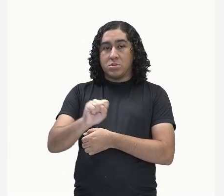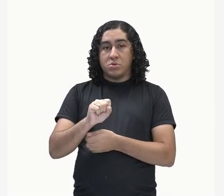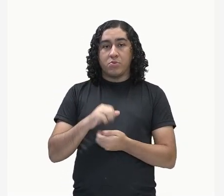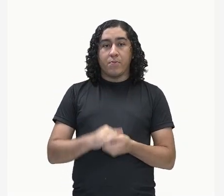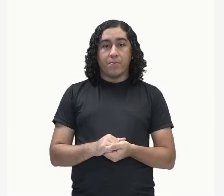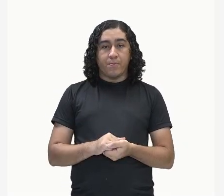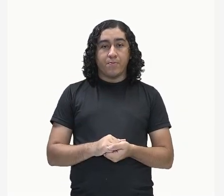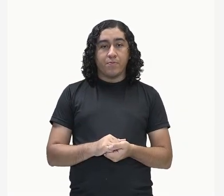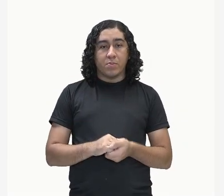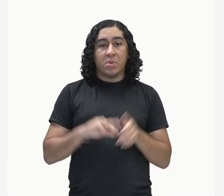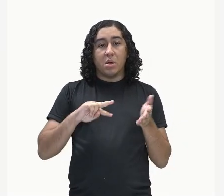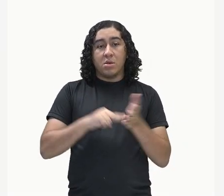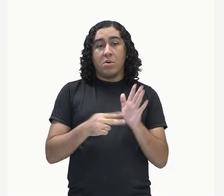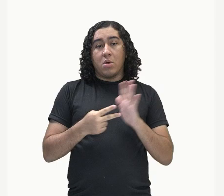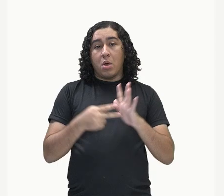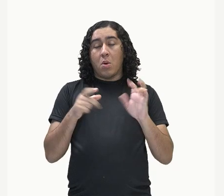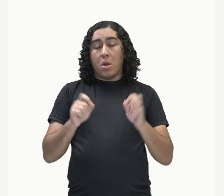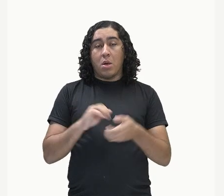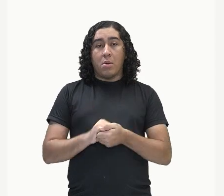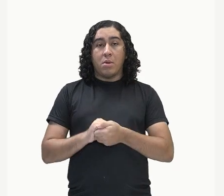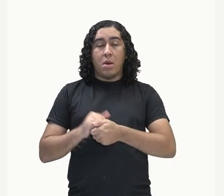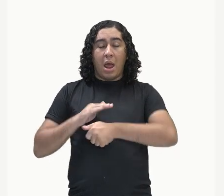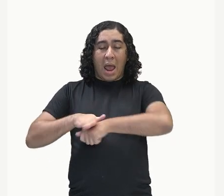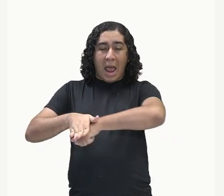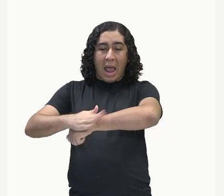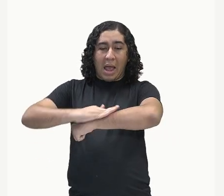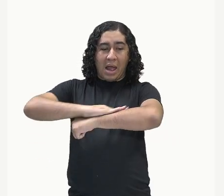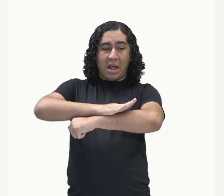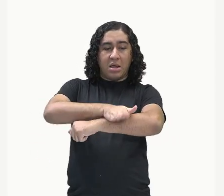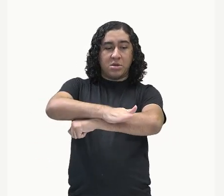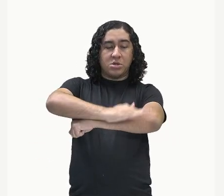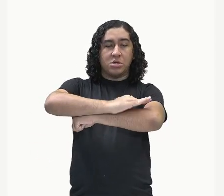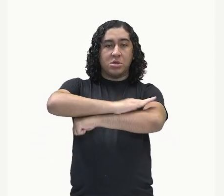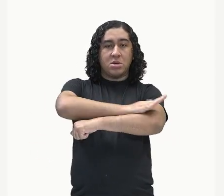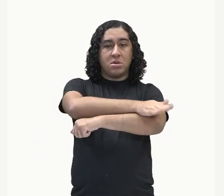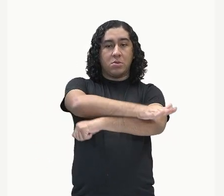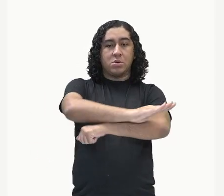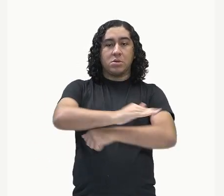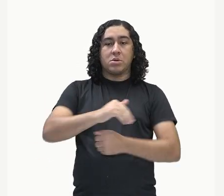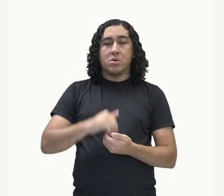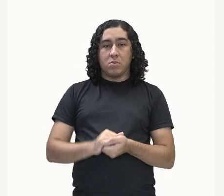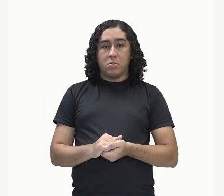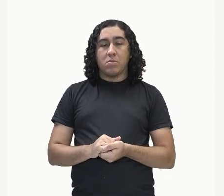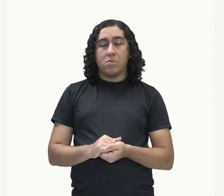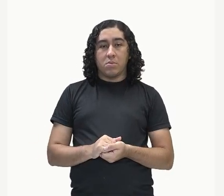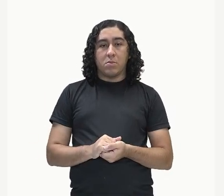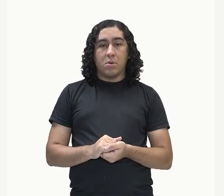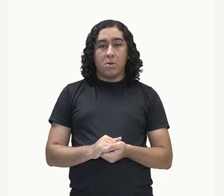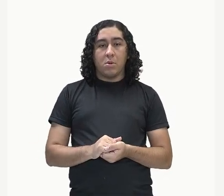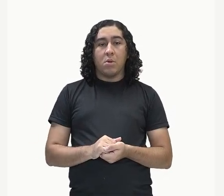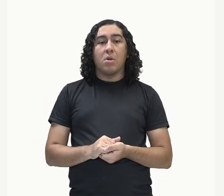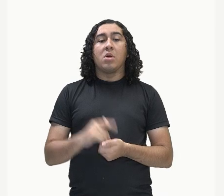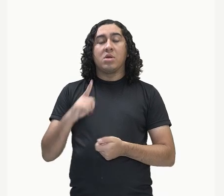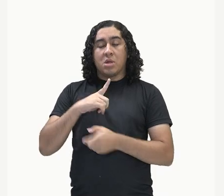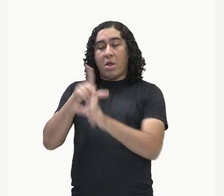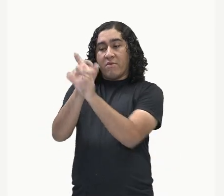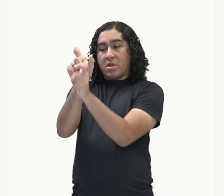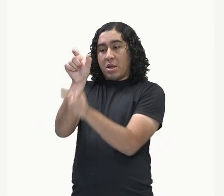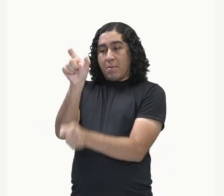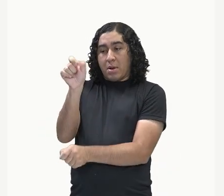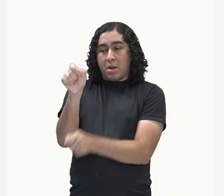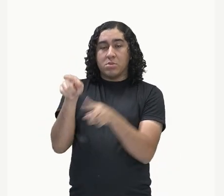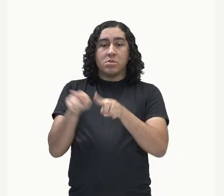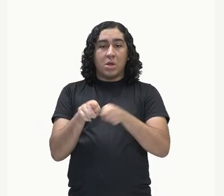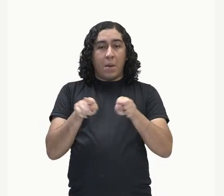que significa rastejar. E aí são os animais vertebrados, são ectotérmicos também ali,